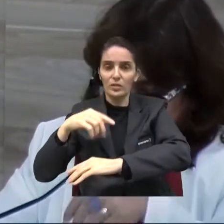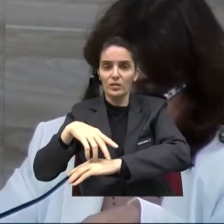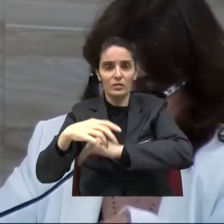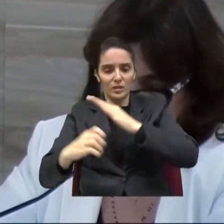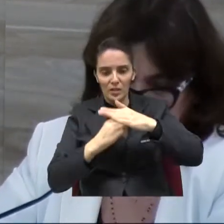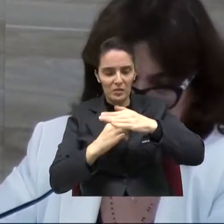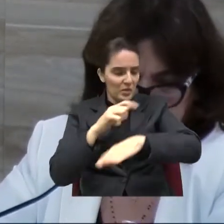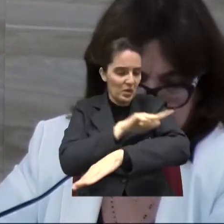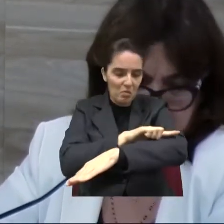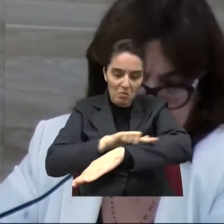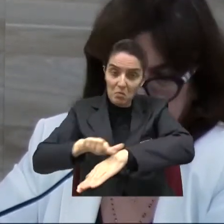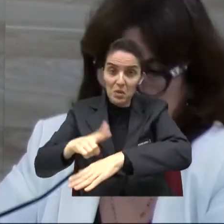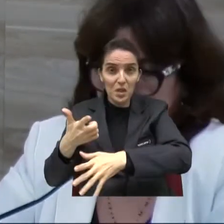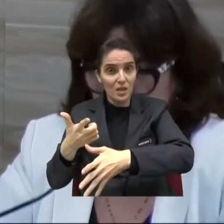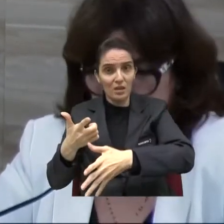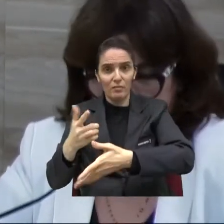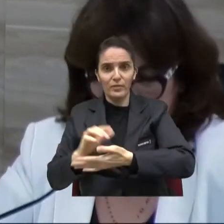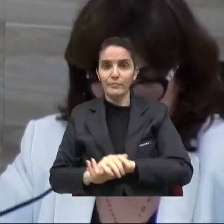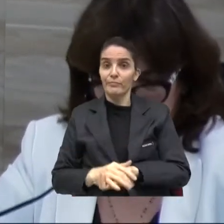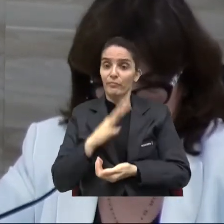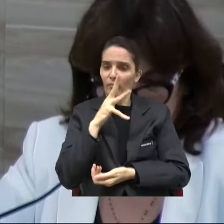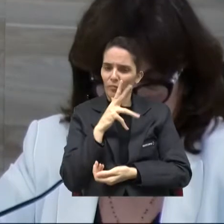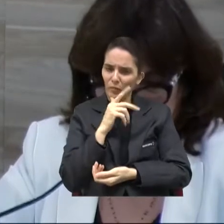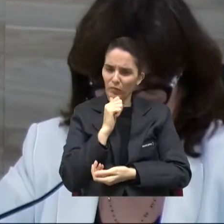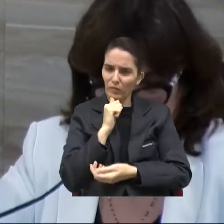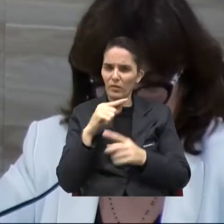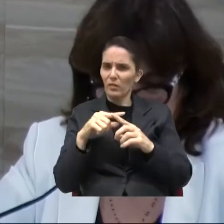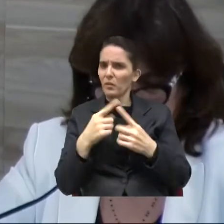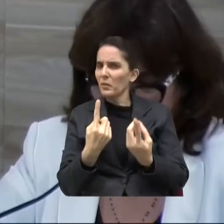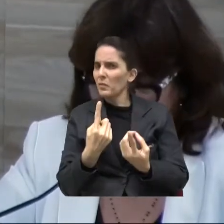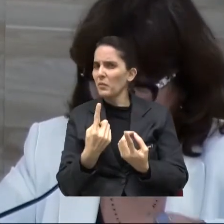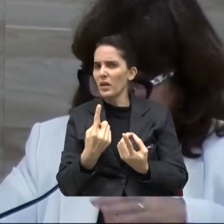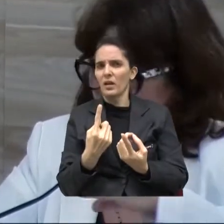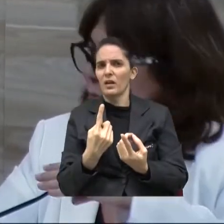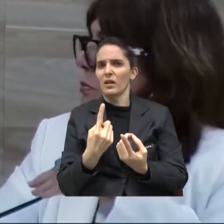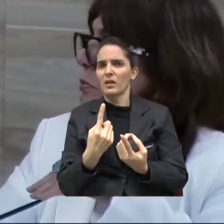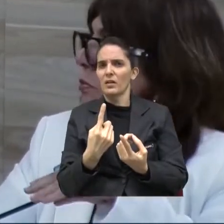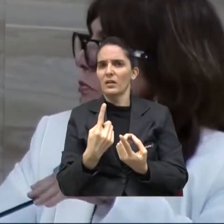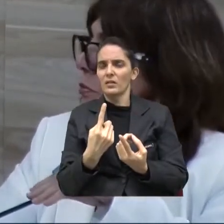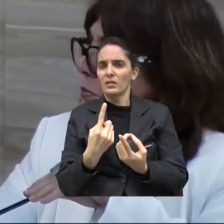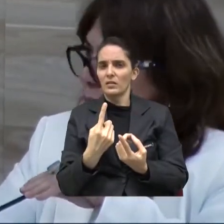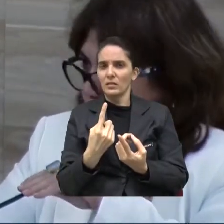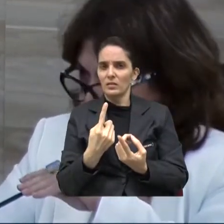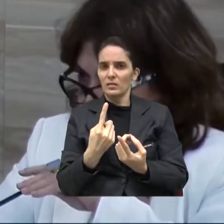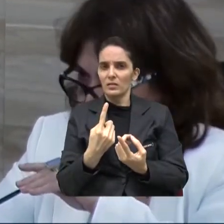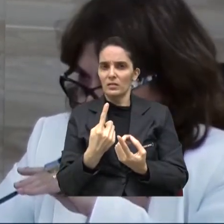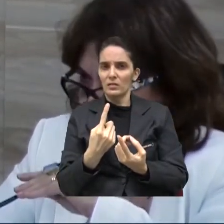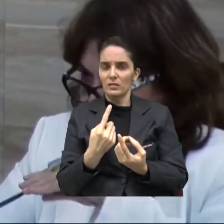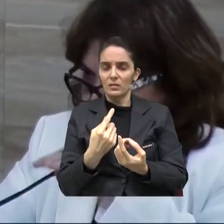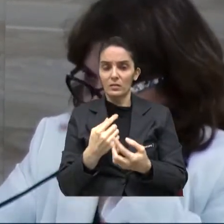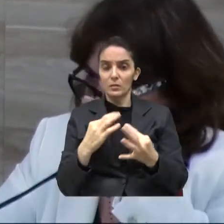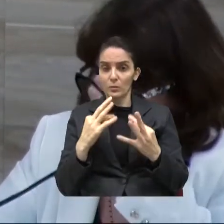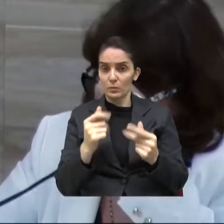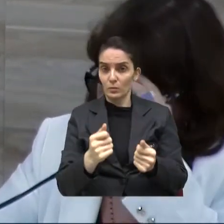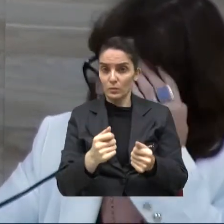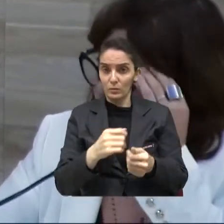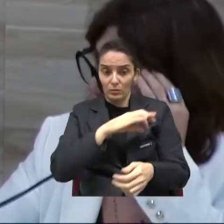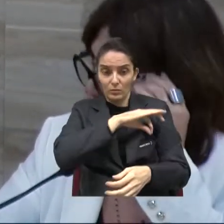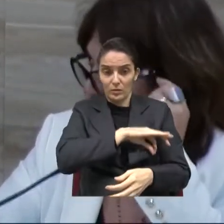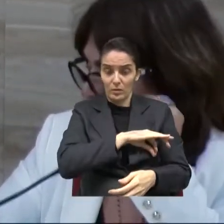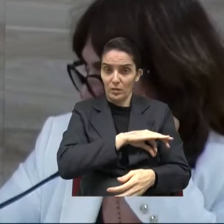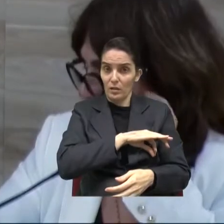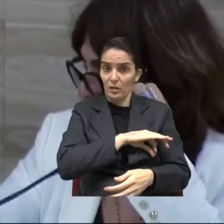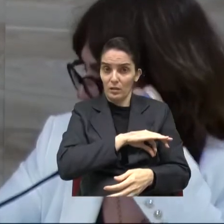fico perguntando assim, ó, o nosso salário é gasto oriundo do dinheiro público. E a gente perde